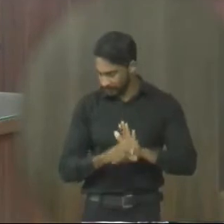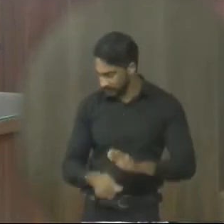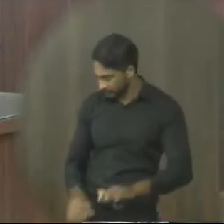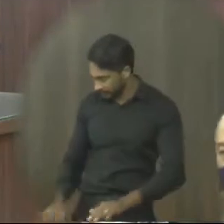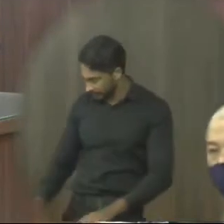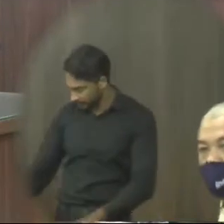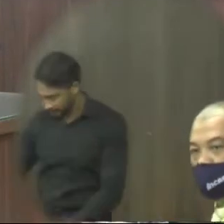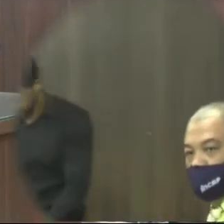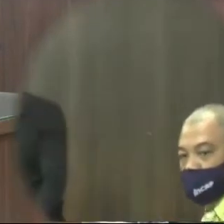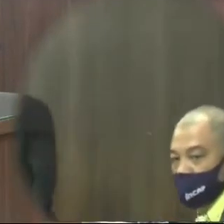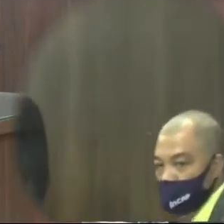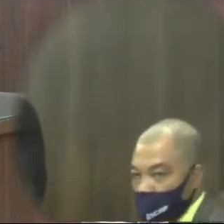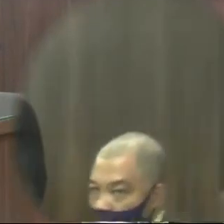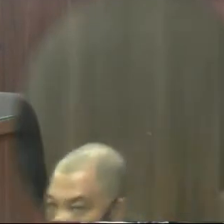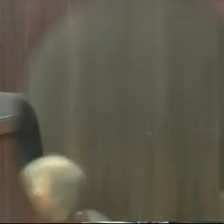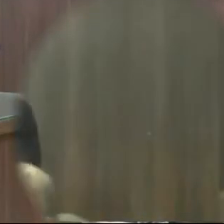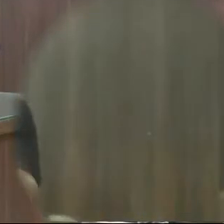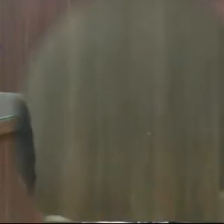Tá.